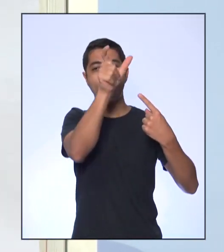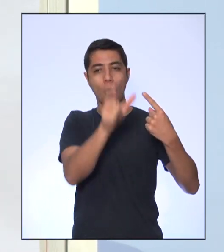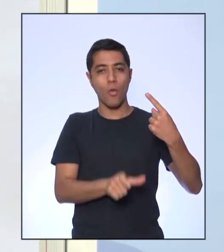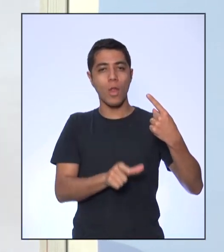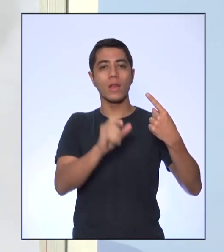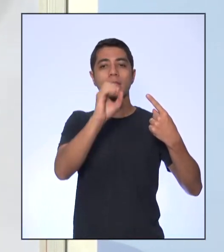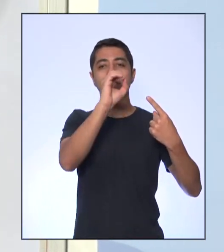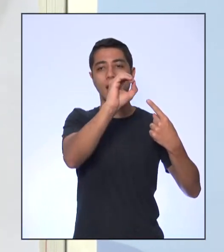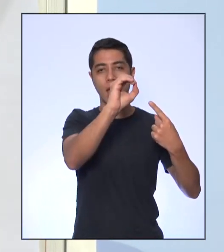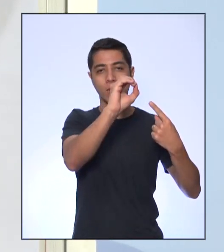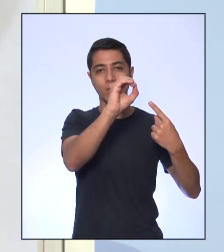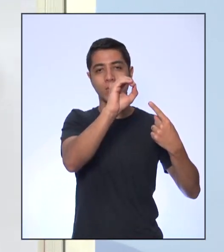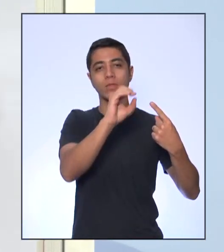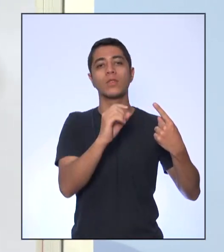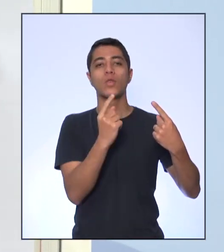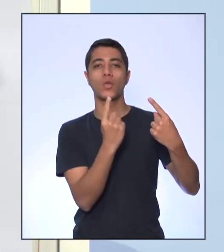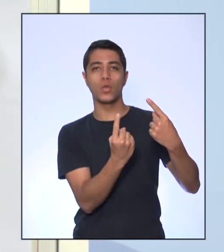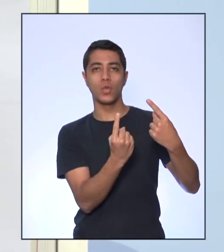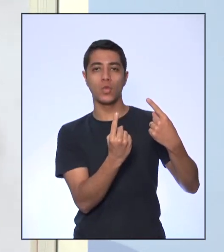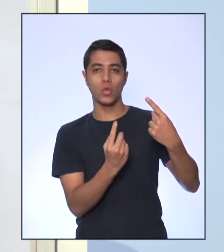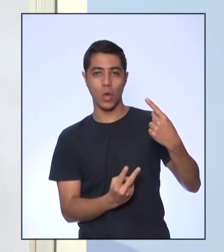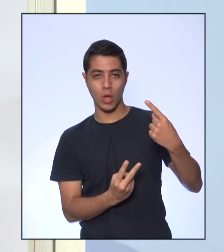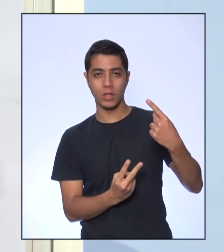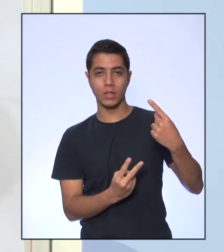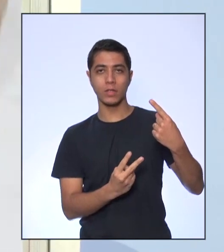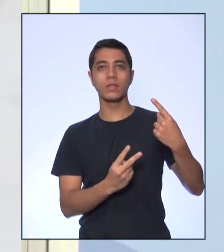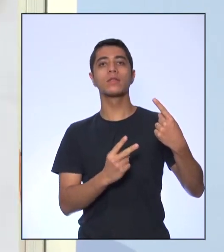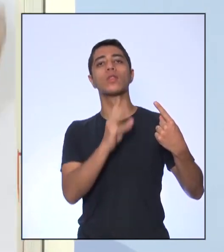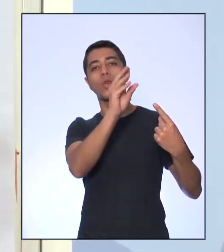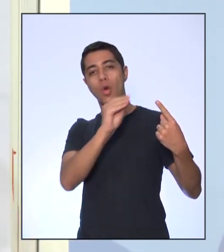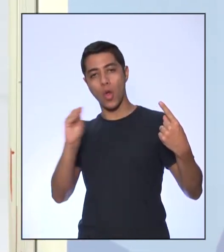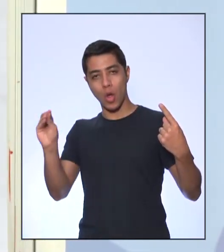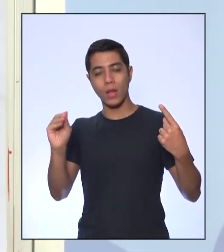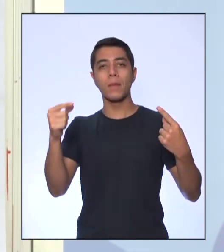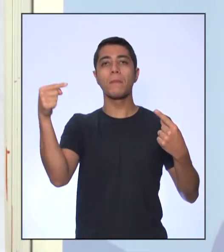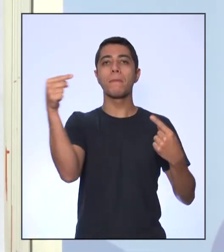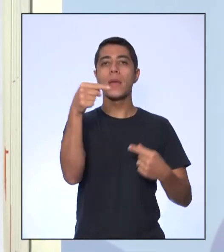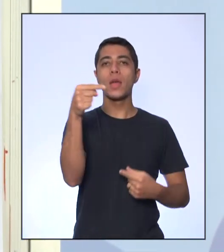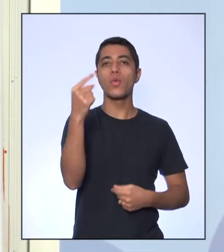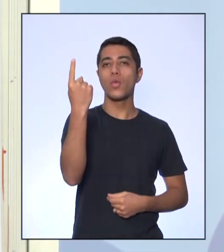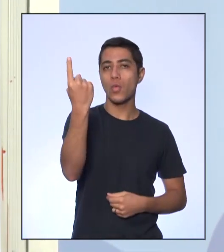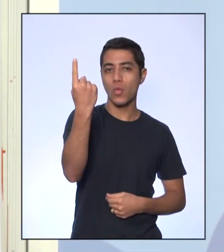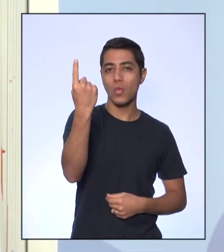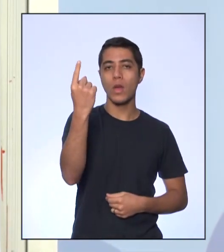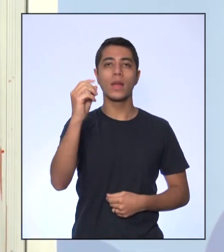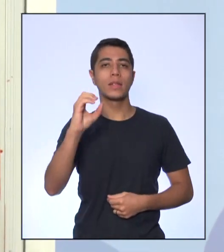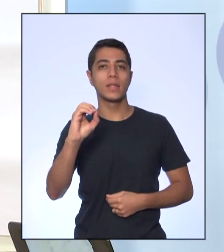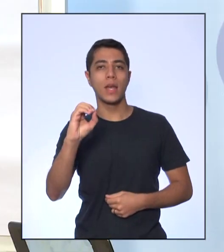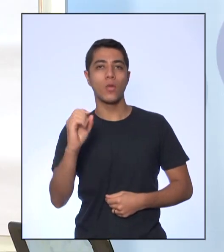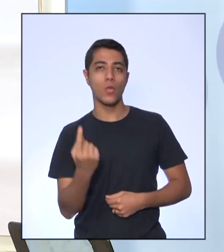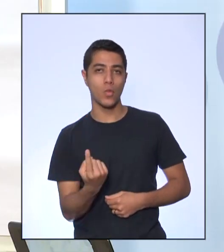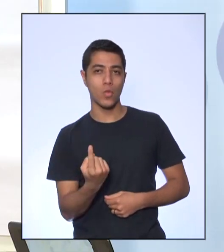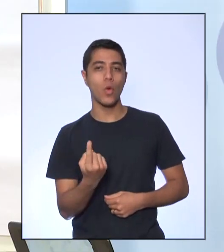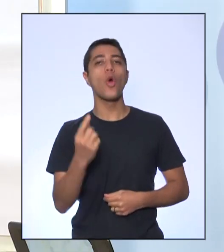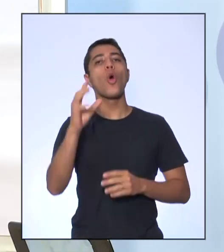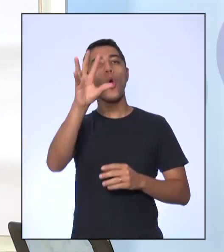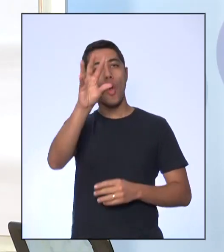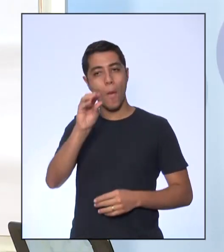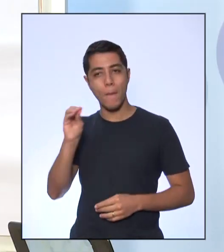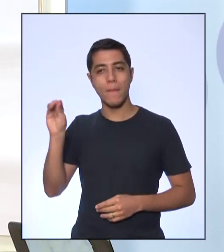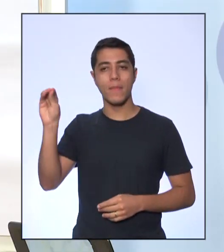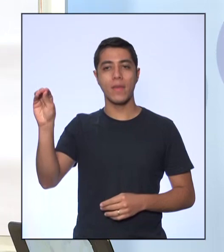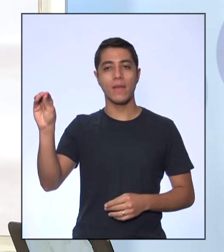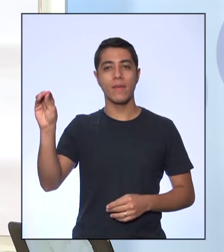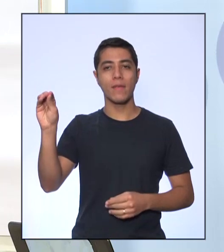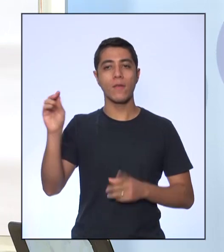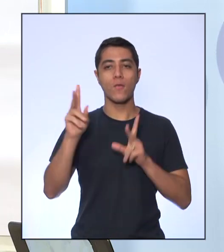1, 2, menos 1, 0 e 1. Resolução de matriz. Resolução de matriz